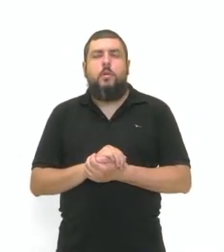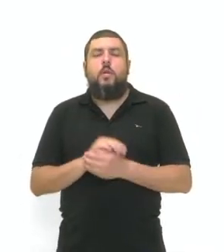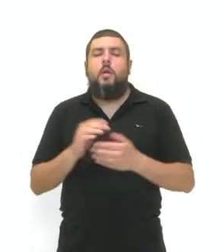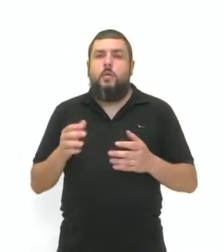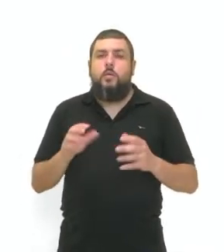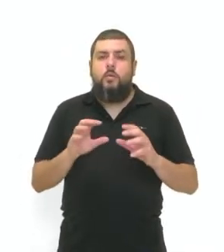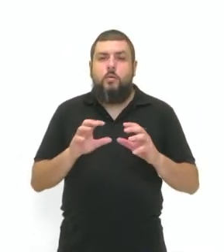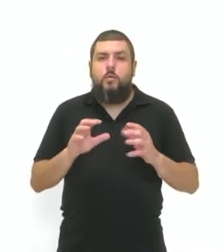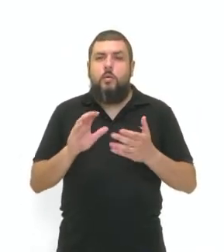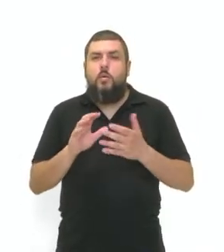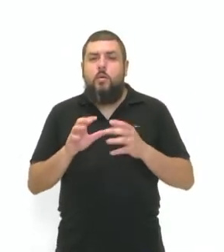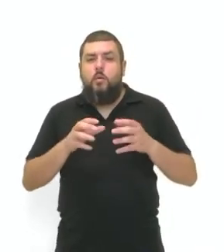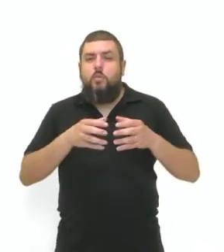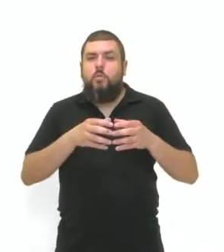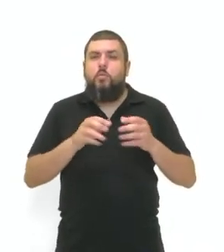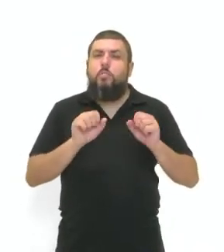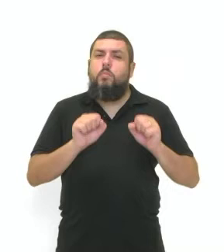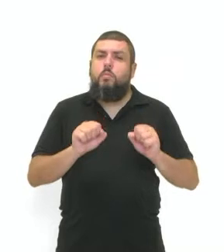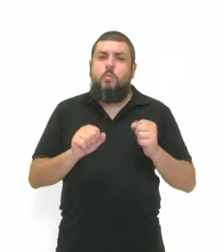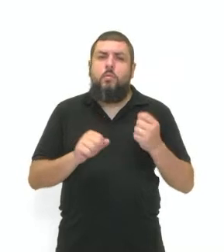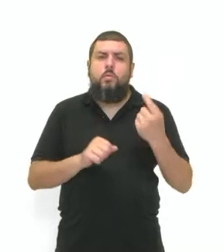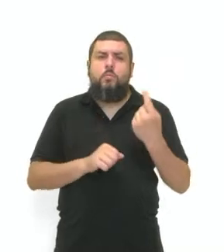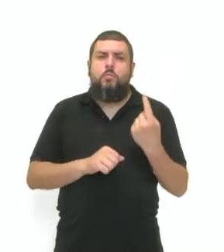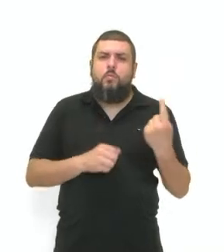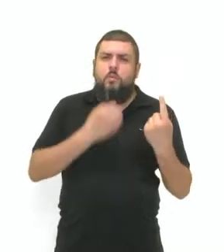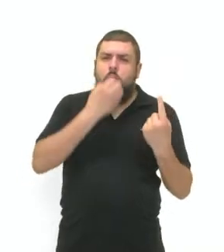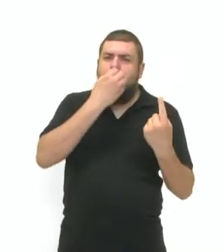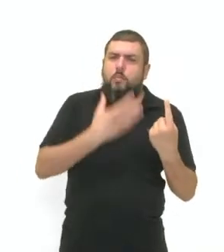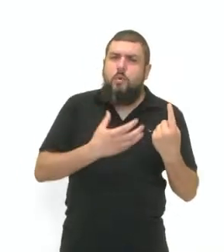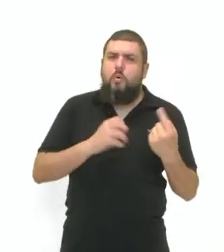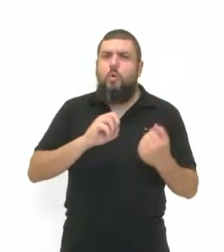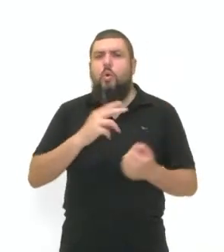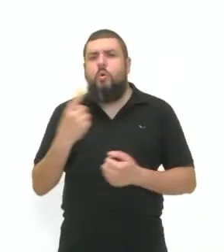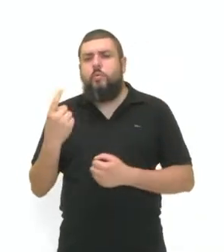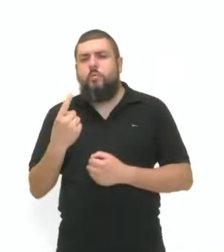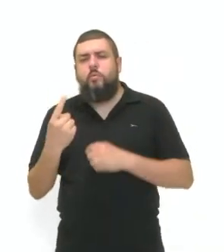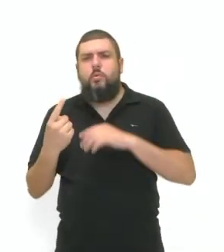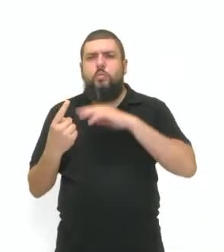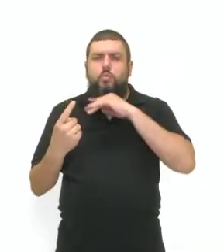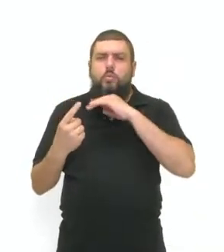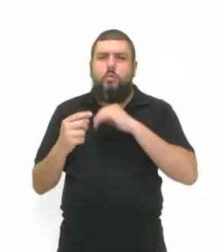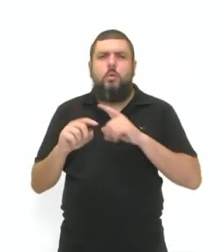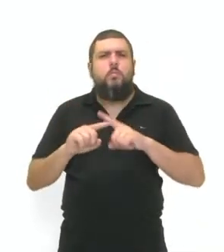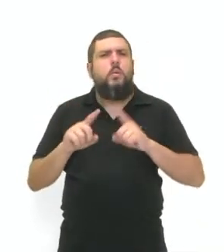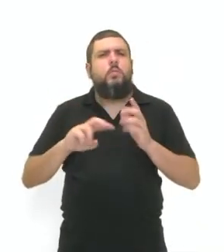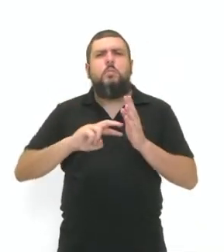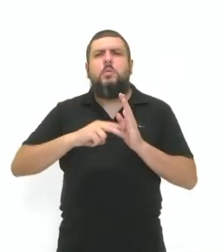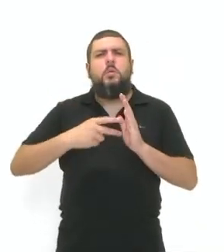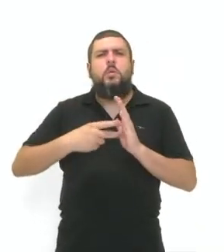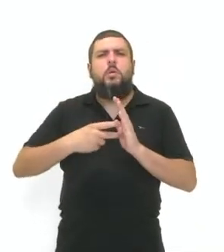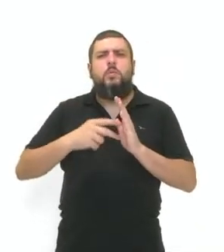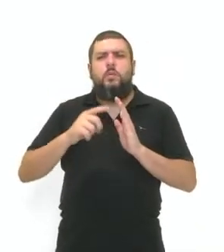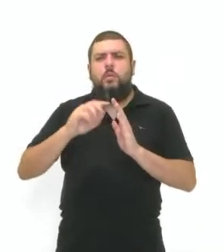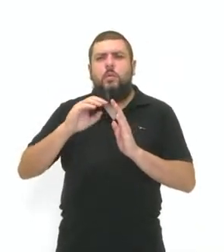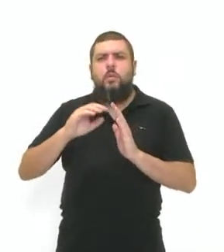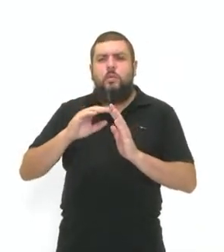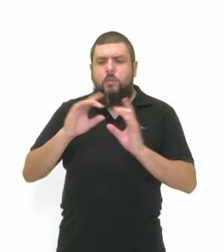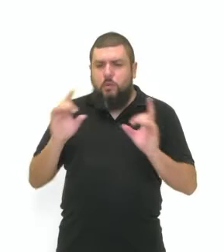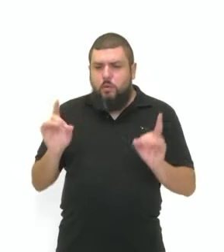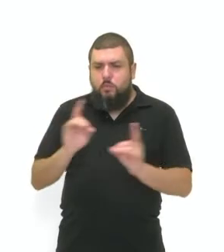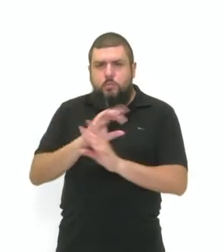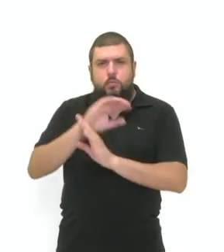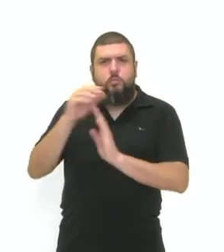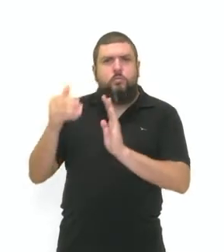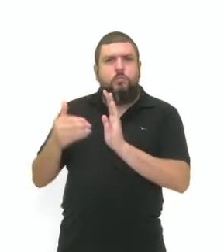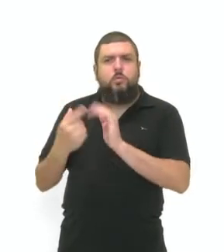ser bom ou ser ruim. Mas o que significa estar inteiramente só, em companhia de alguém? Então, a